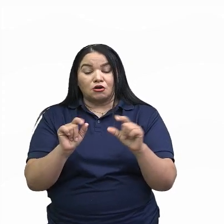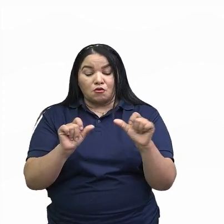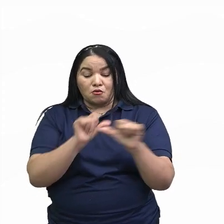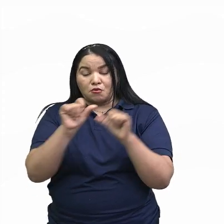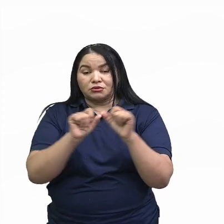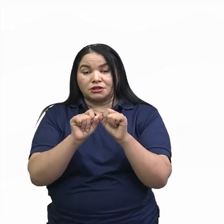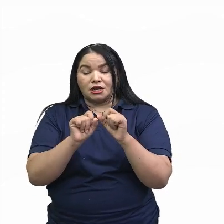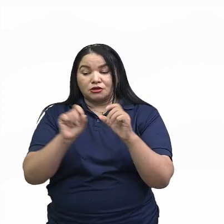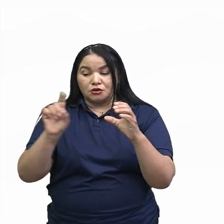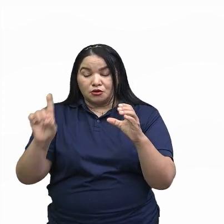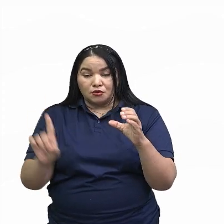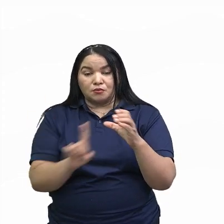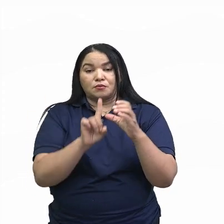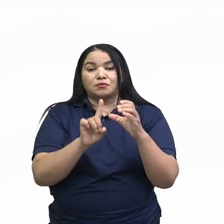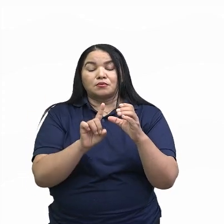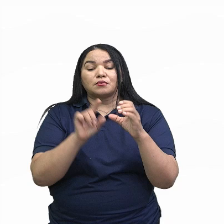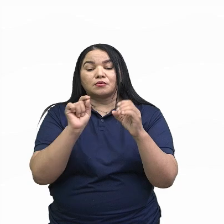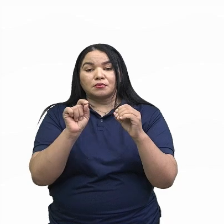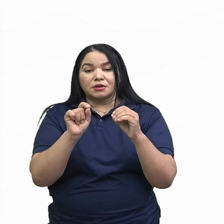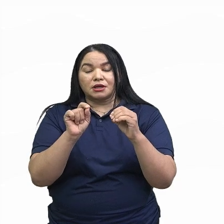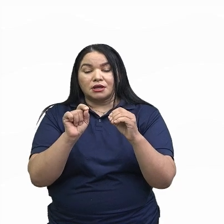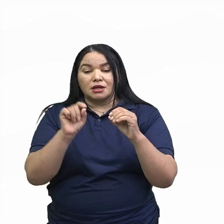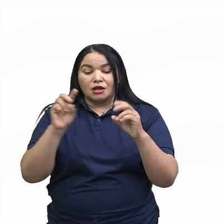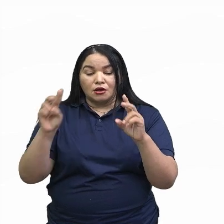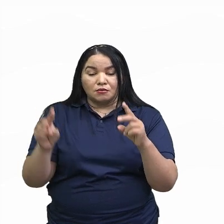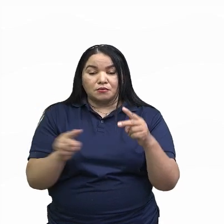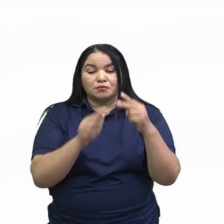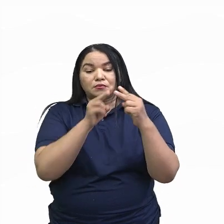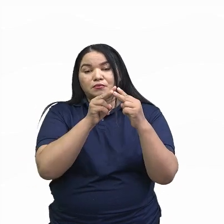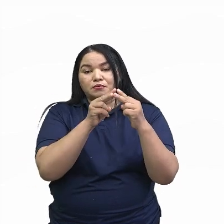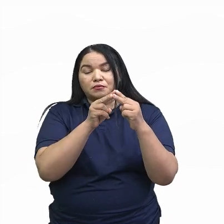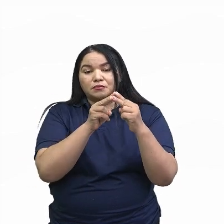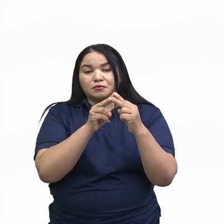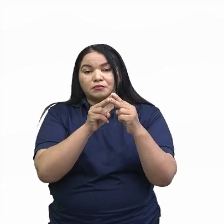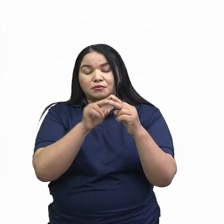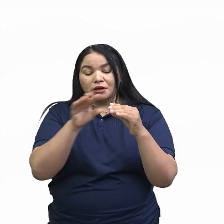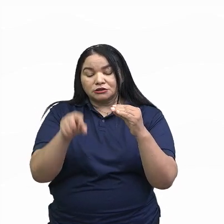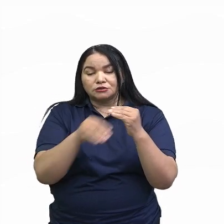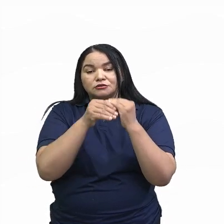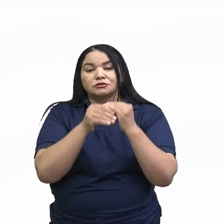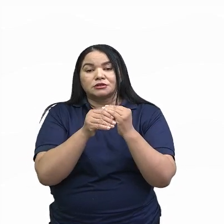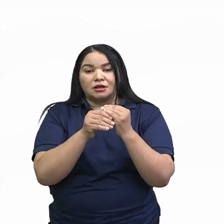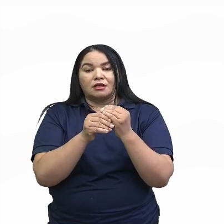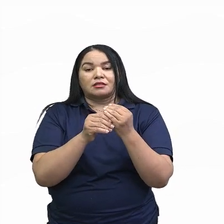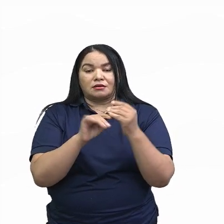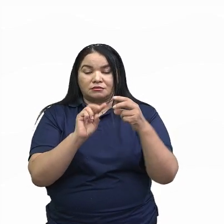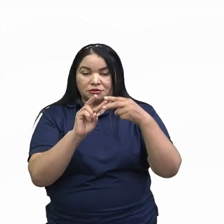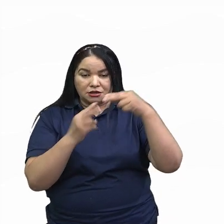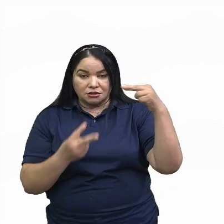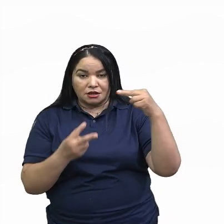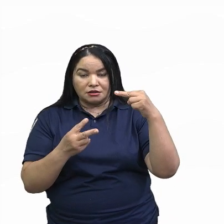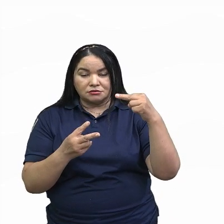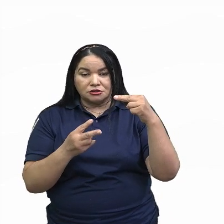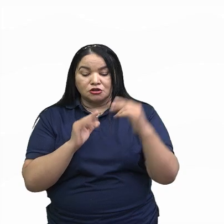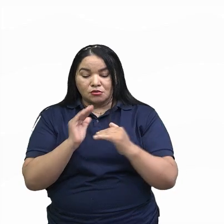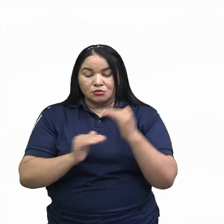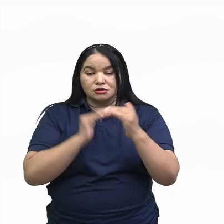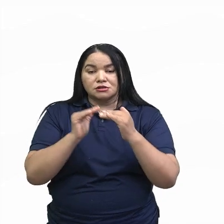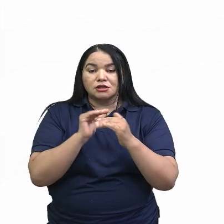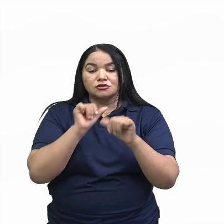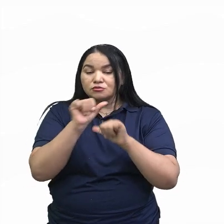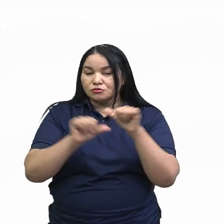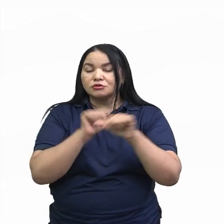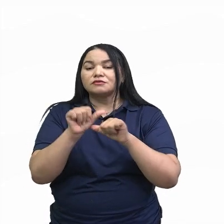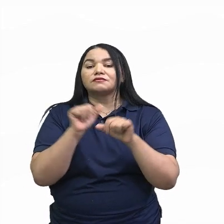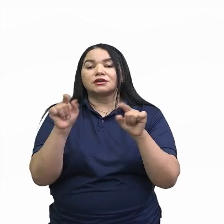contrário, quando uma ou mais bases são adicionadas ao DNA, e aí também esse processo modifica a ordem de leitura durante